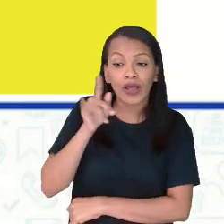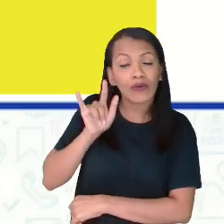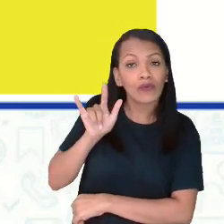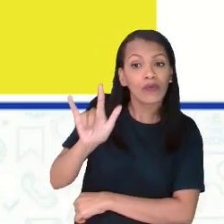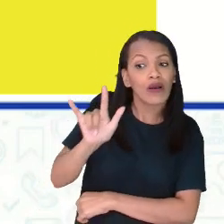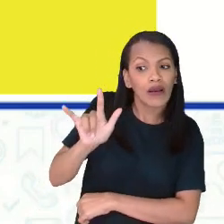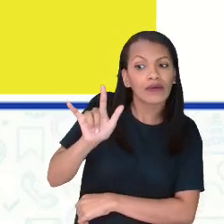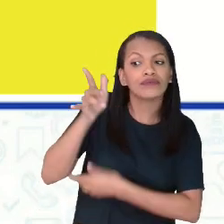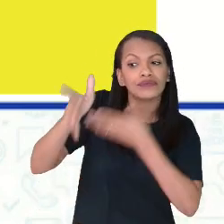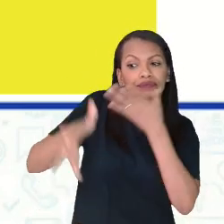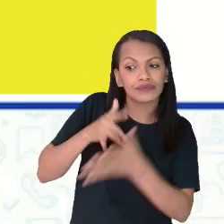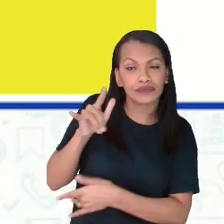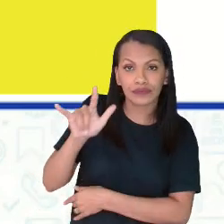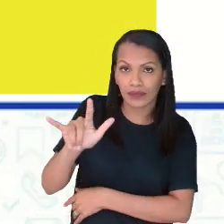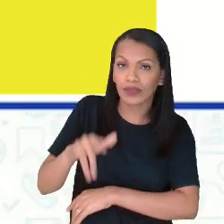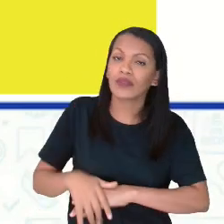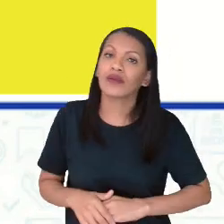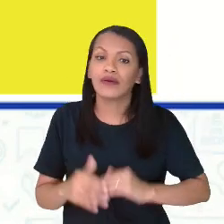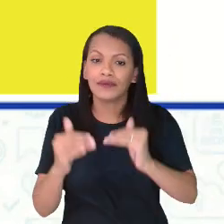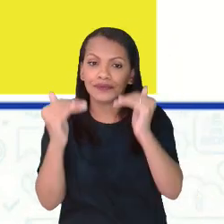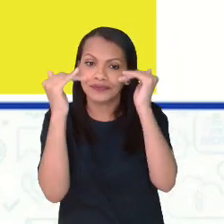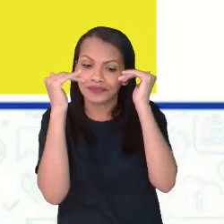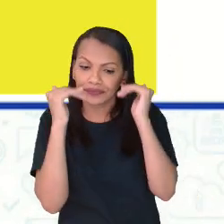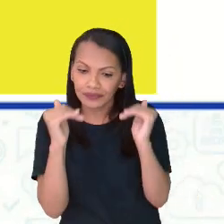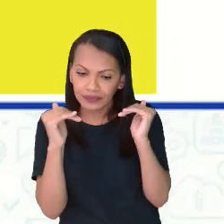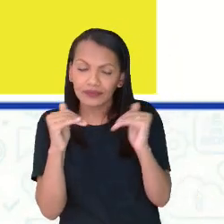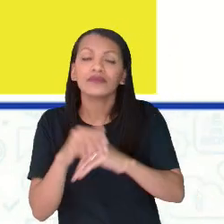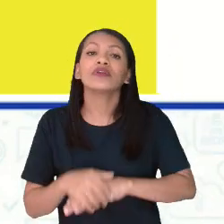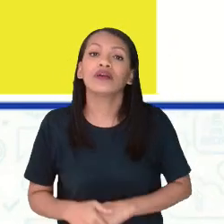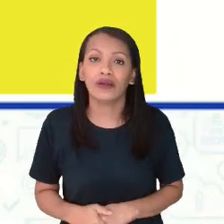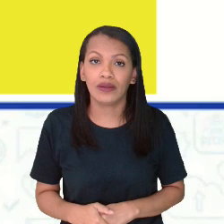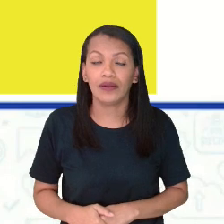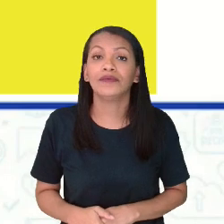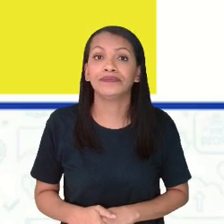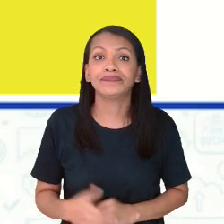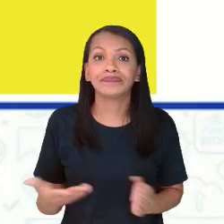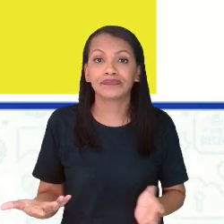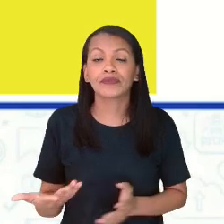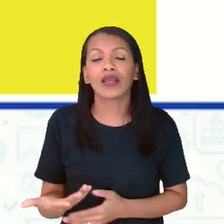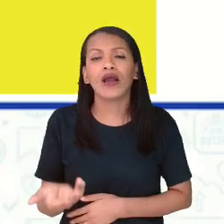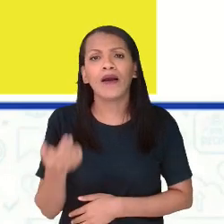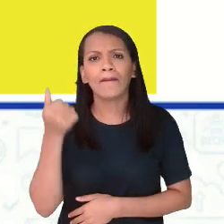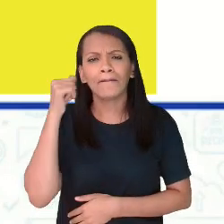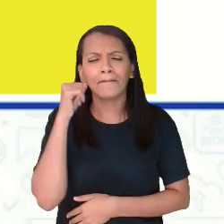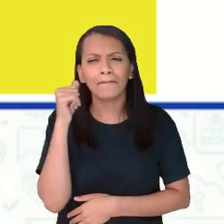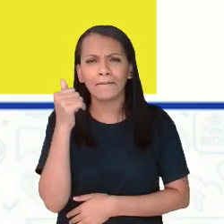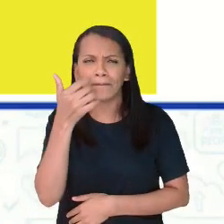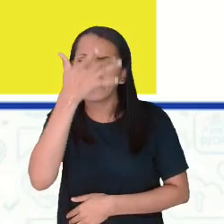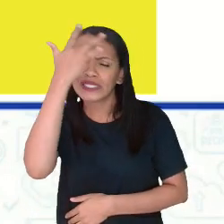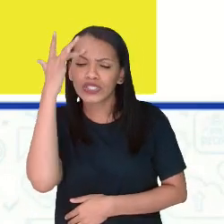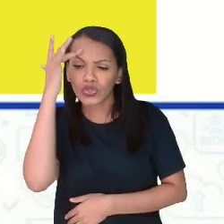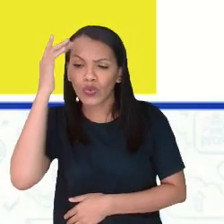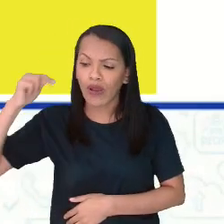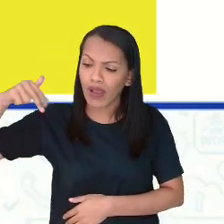amo. Aí embaixo tem dizendo, fulano anda até o jardim.